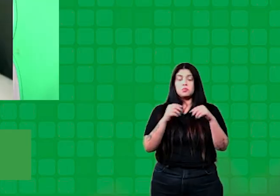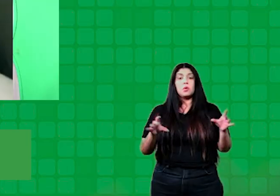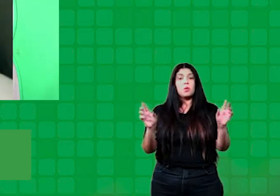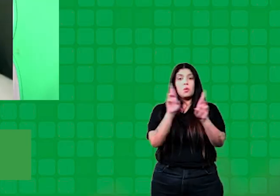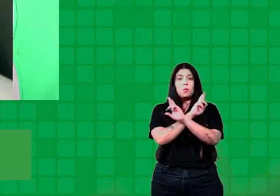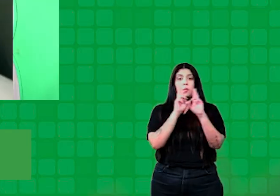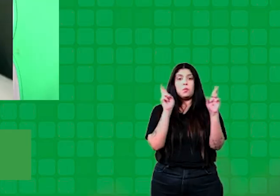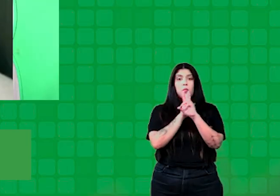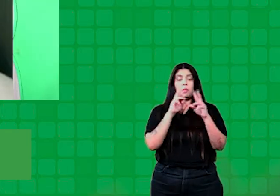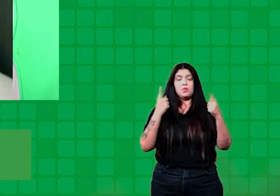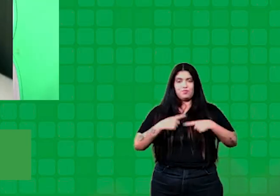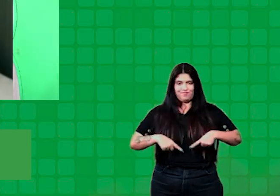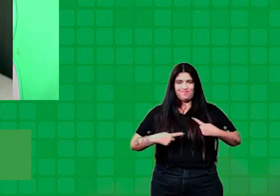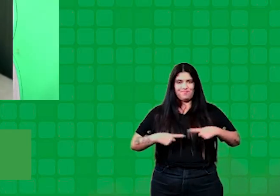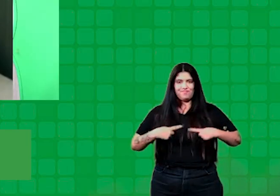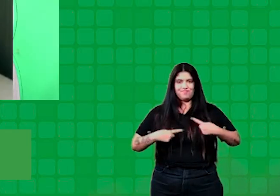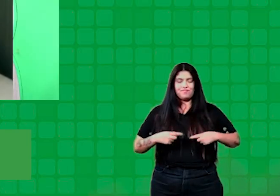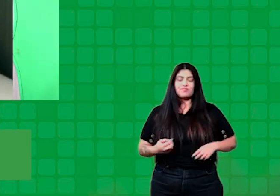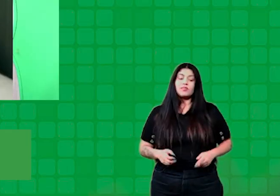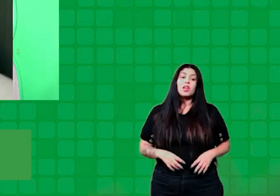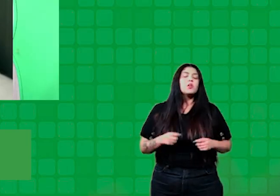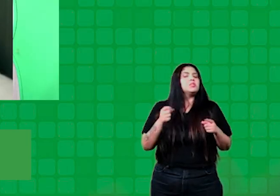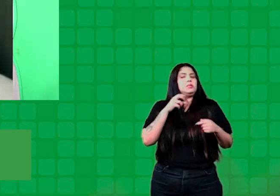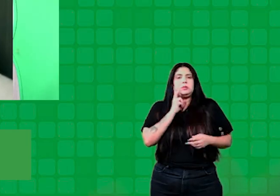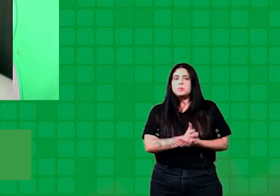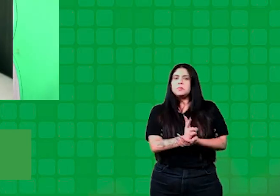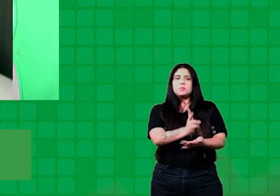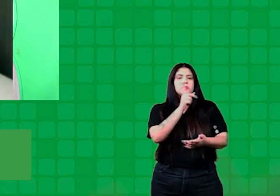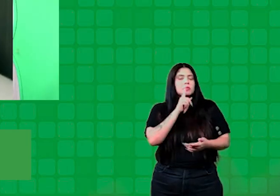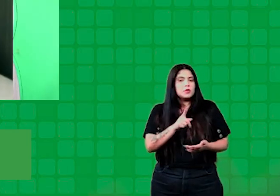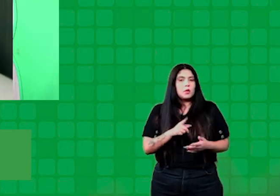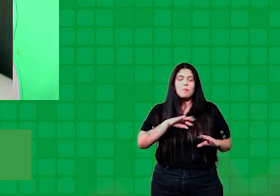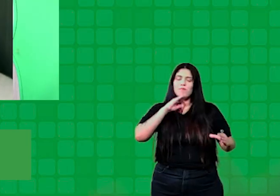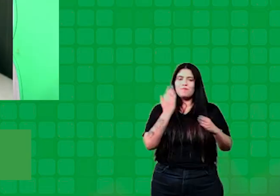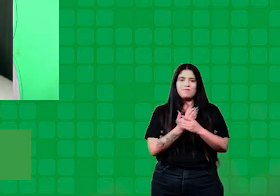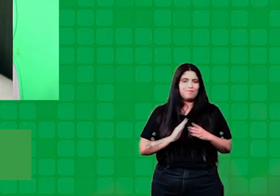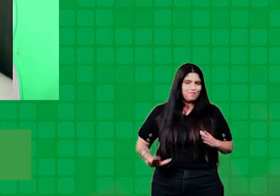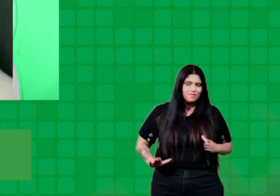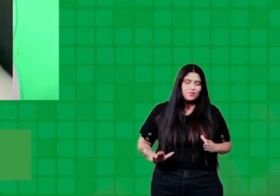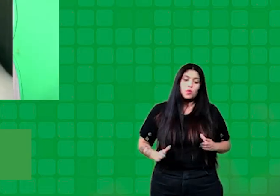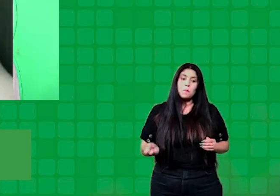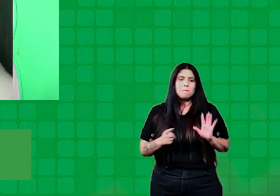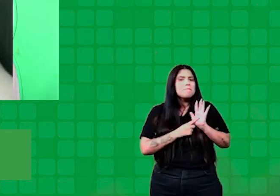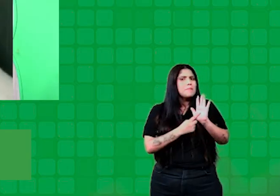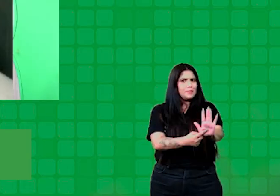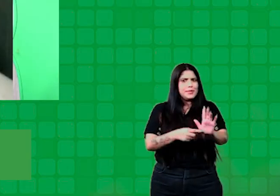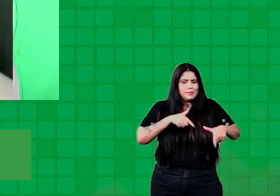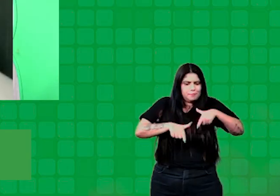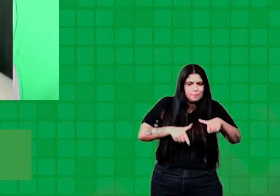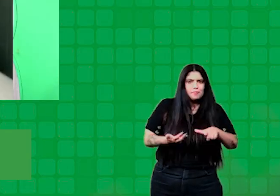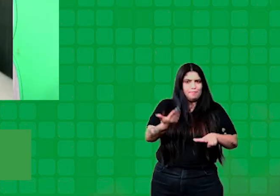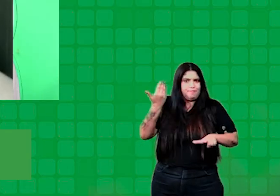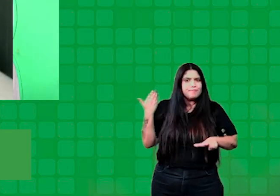Trabalharam muito, por isso que eu falo, no processo não aparece esse trabalho que esse pessoal fez.